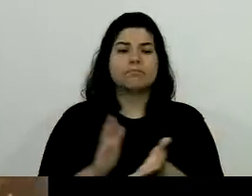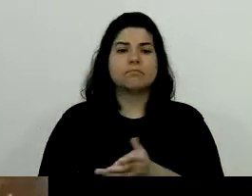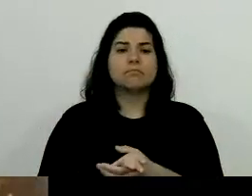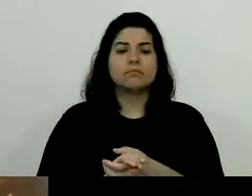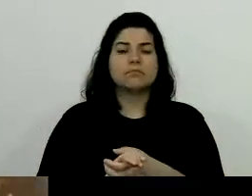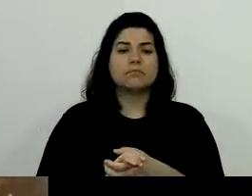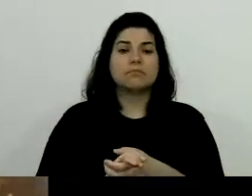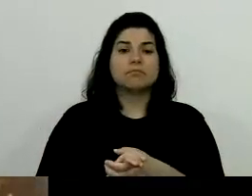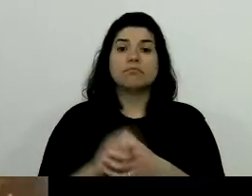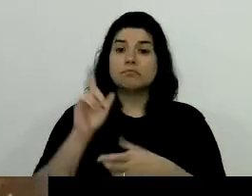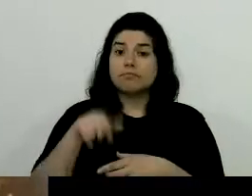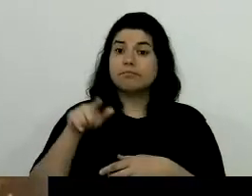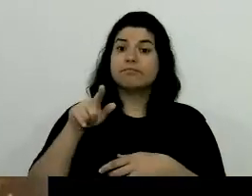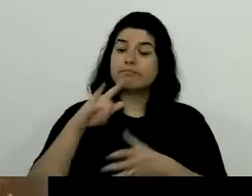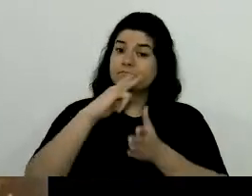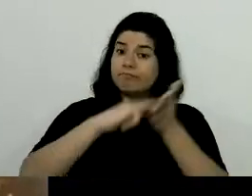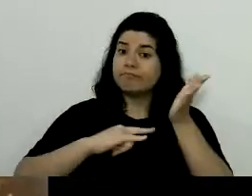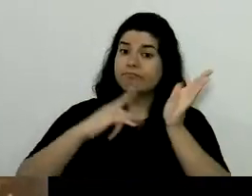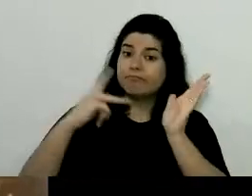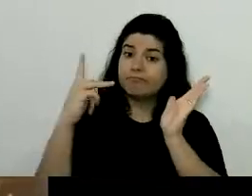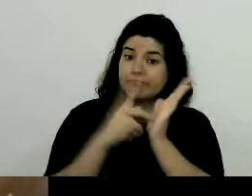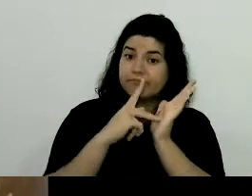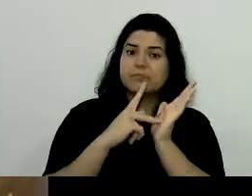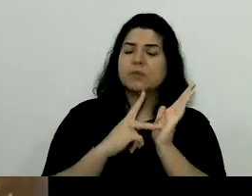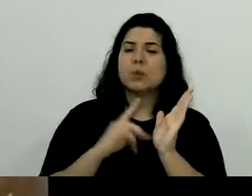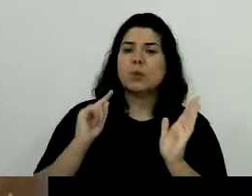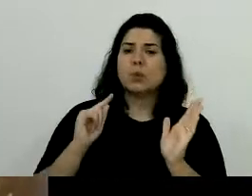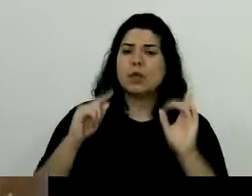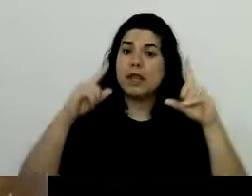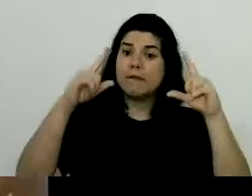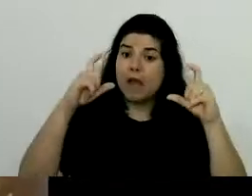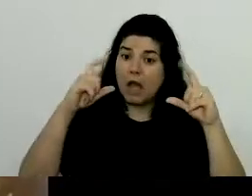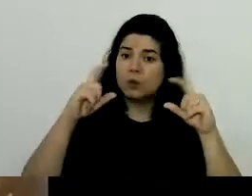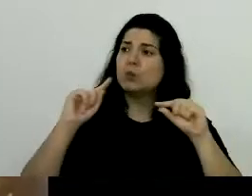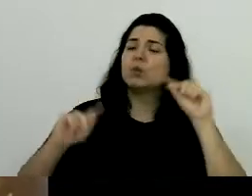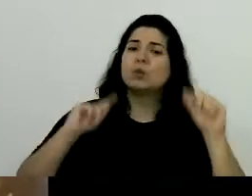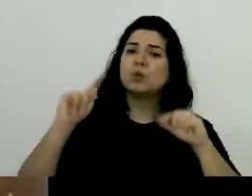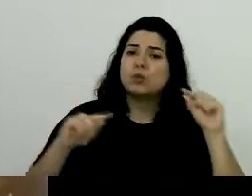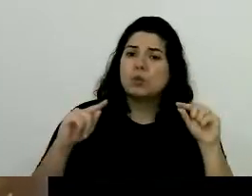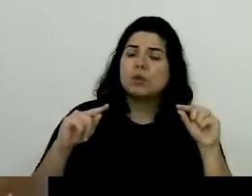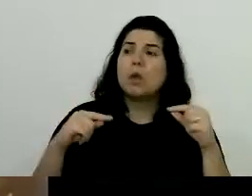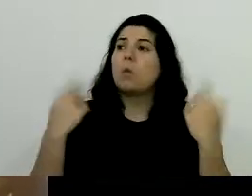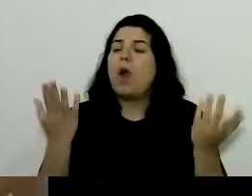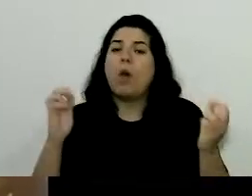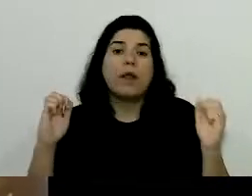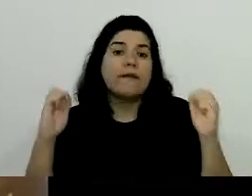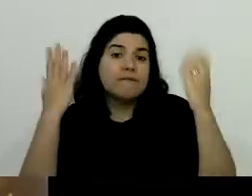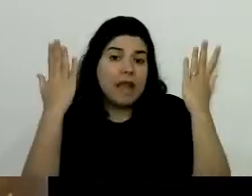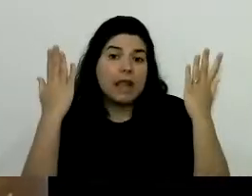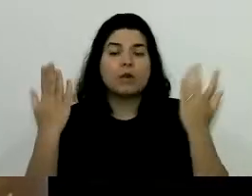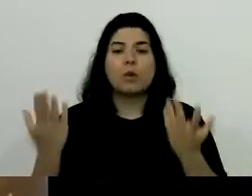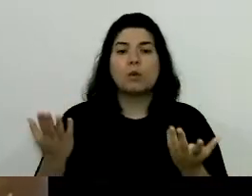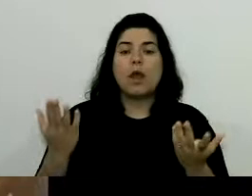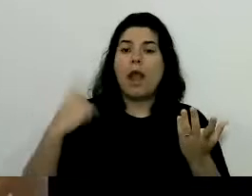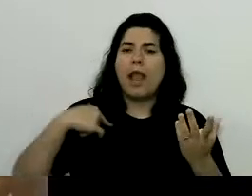Na sua dimensão de documento factual, né? Que as eram imagens de quê? Qual era o evento? Elas eram essas janelas